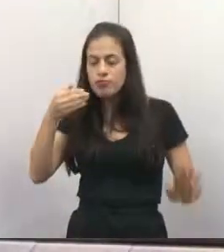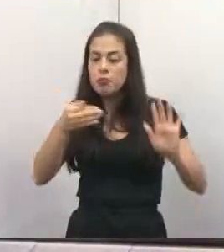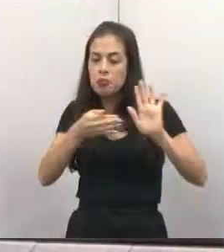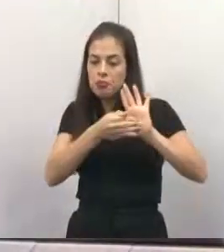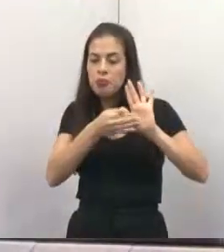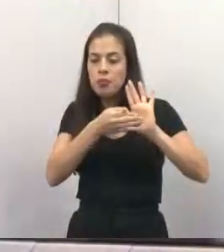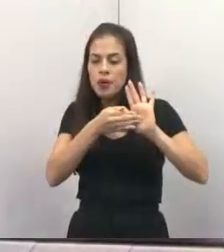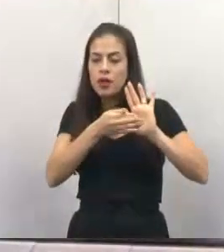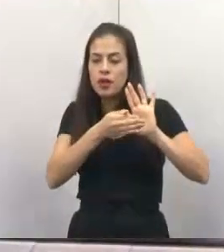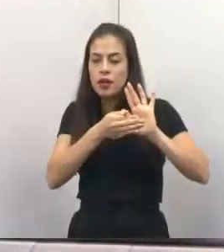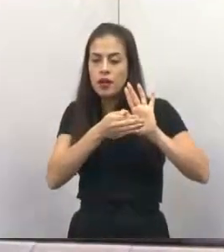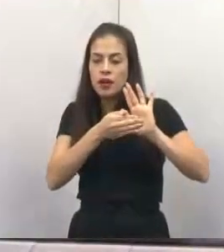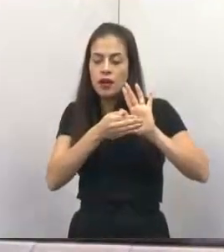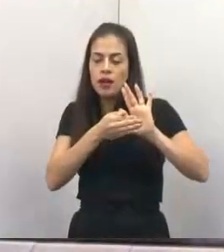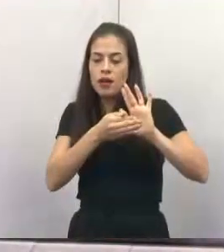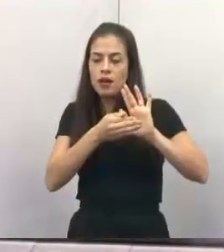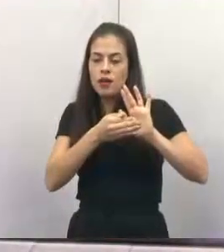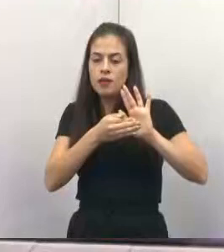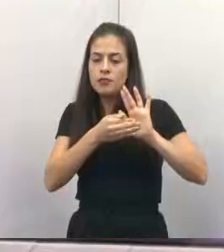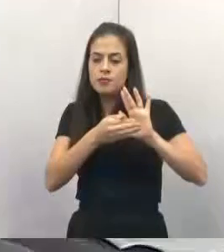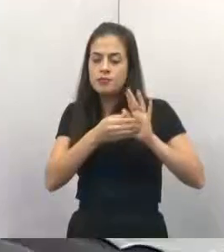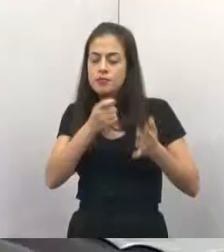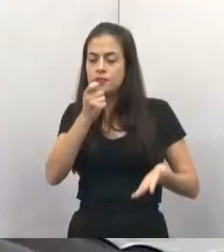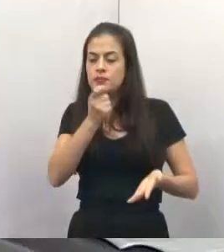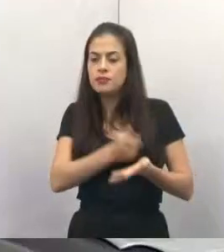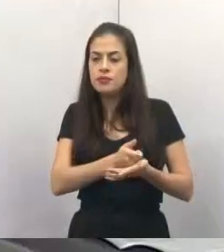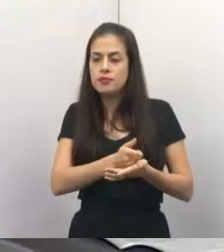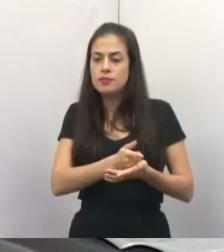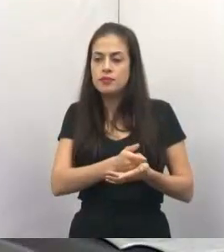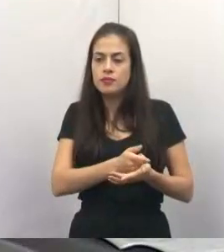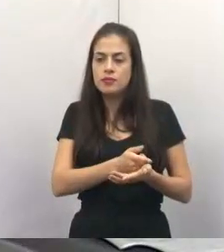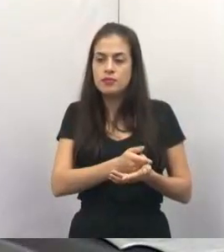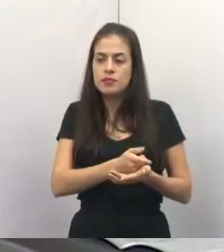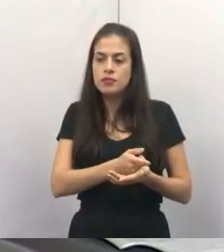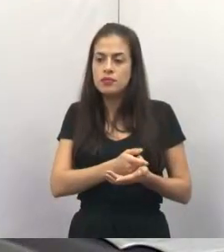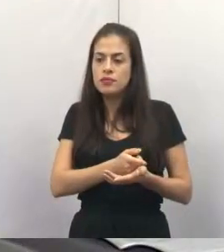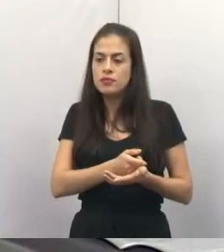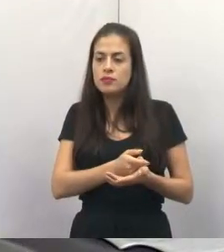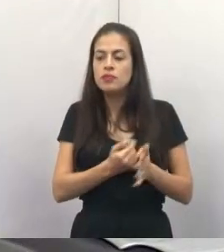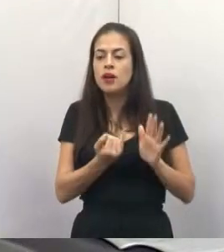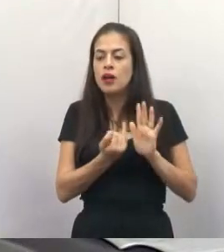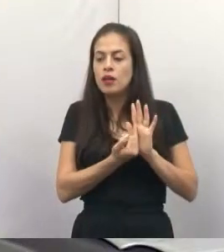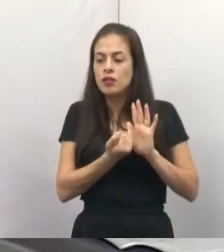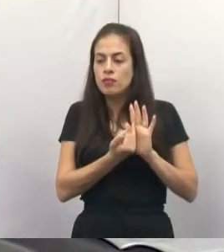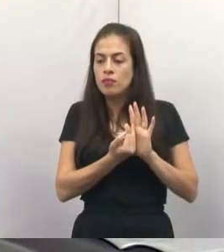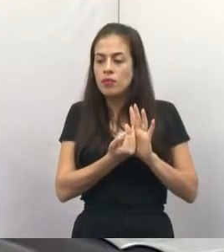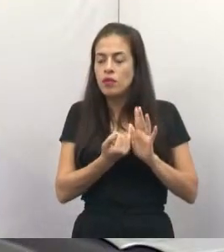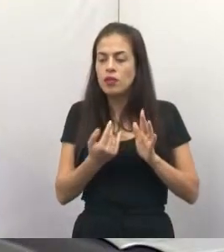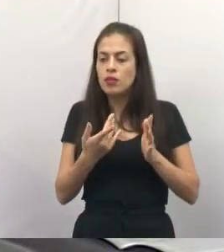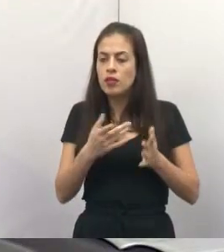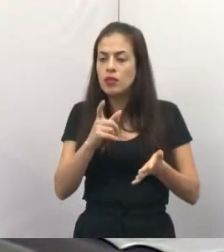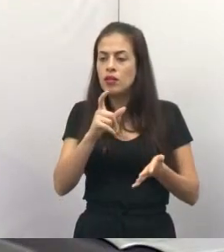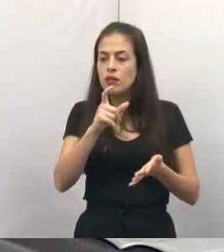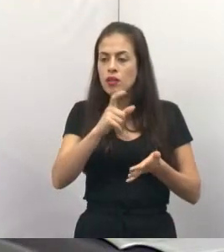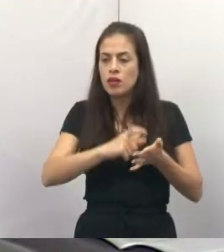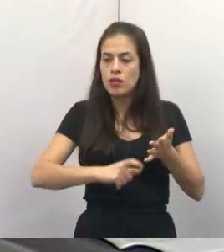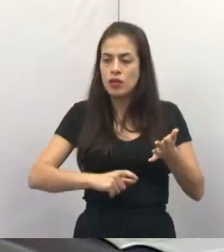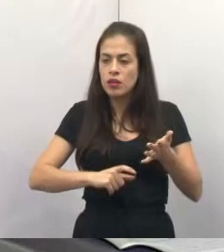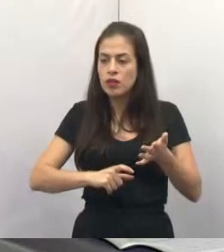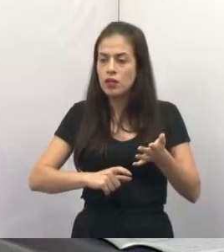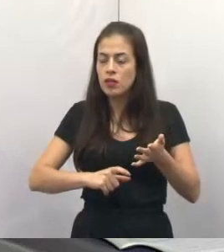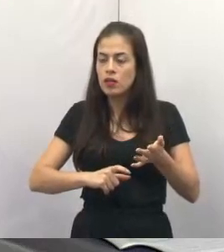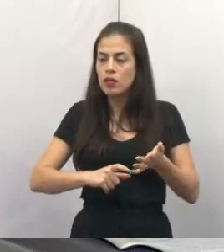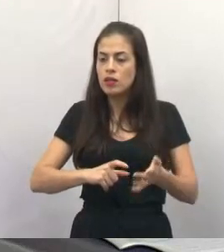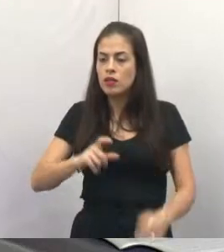propor o pagamento dos débitos tributários ou não tributários por meio de cartão de débito e crédito